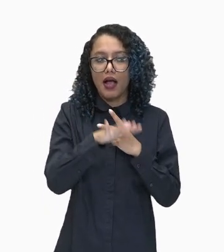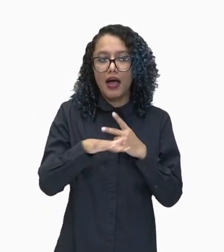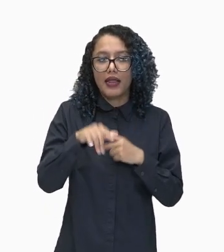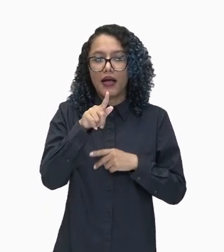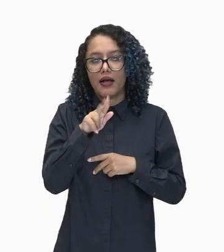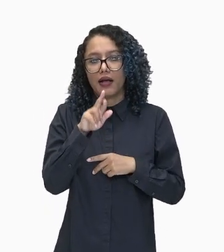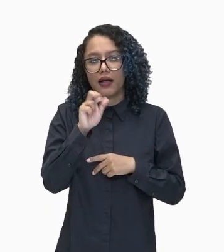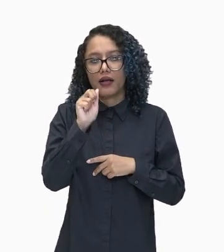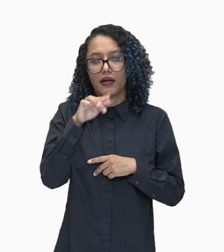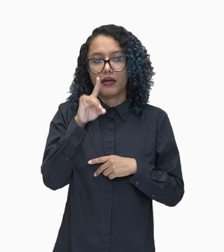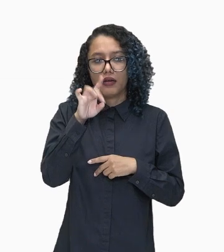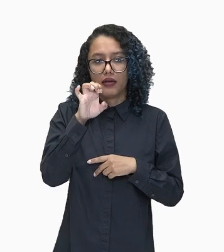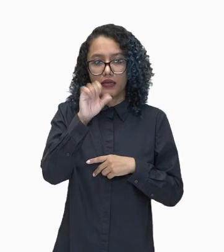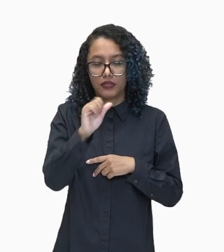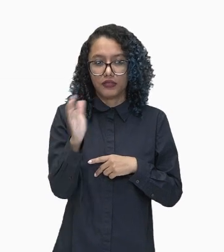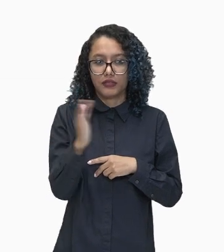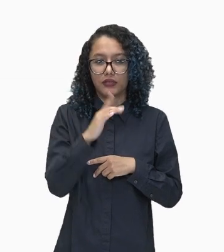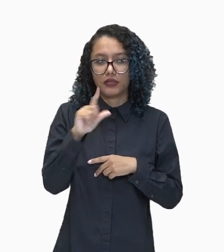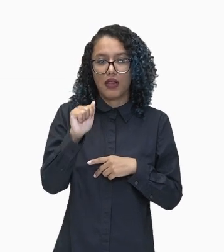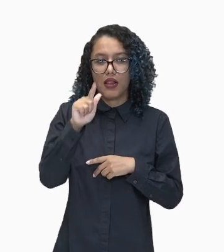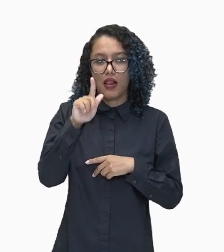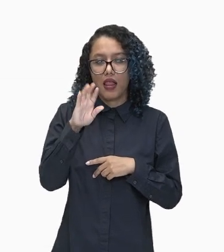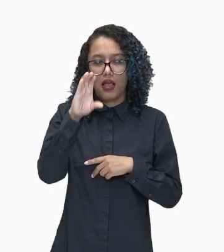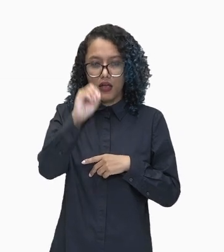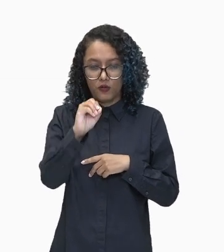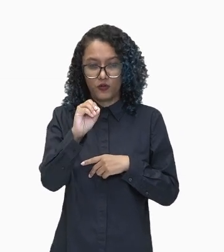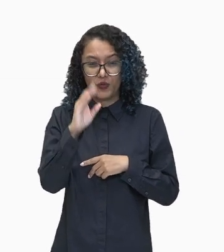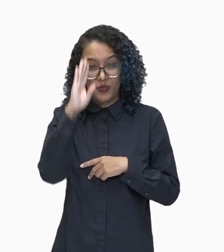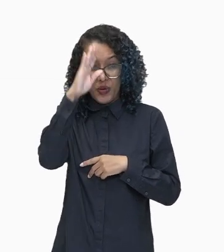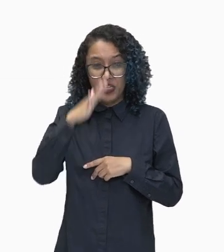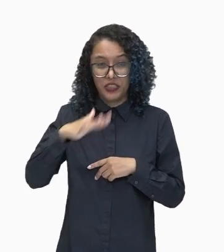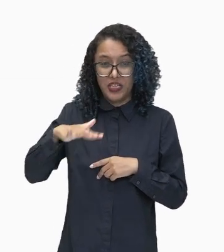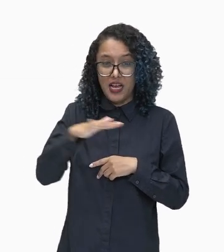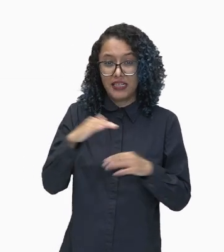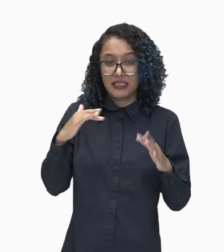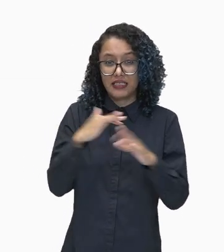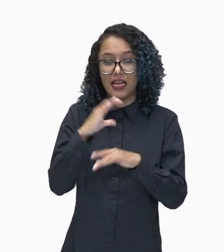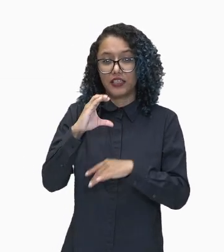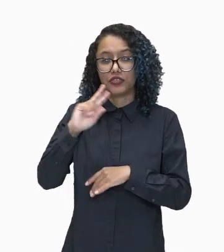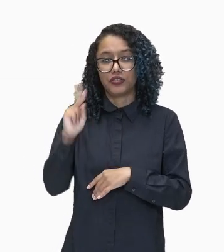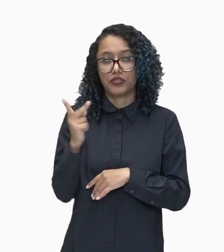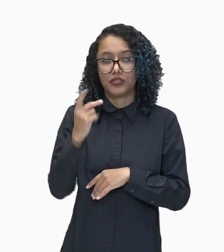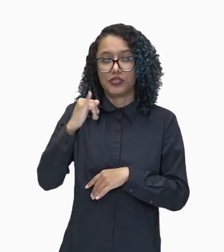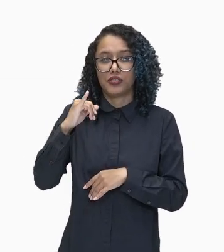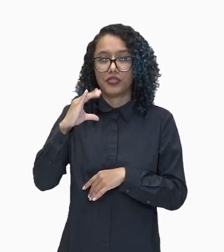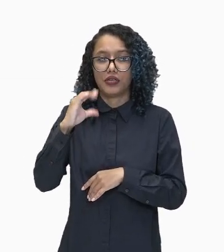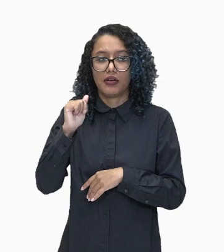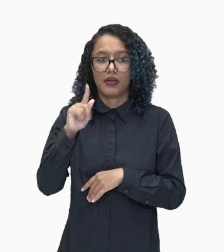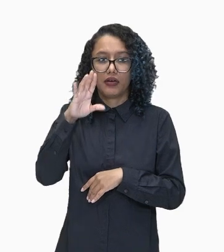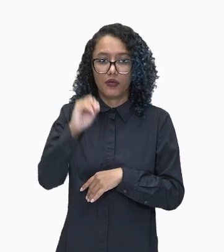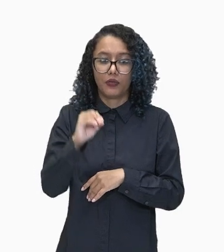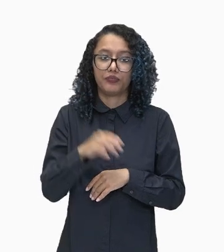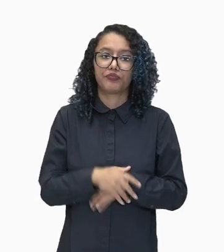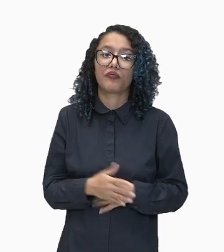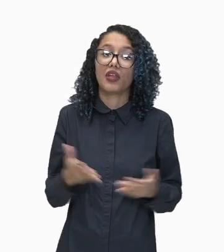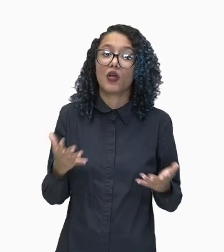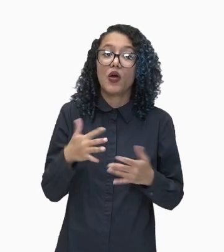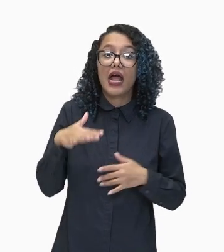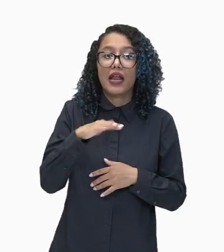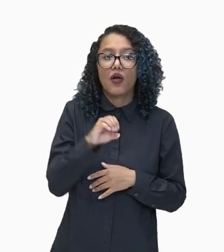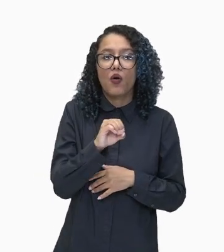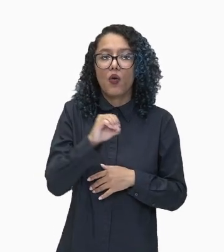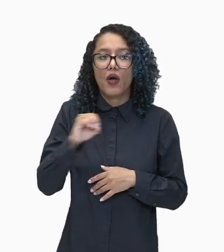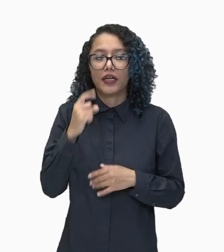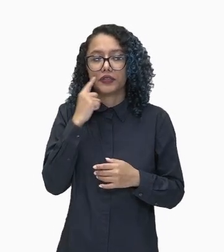gente, principalmente ali a área de Chicago. A costa oeste, né, que já vai ser ali o oposto, vamos